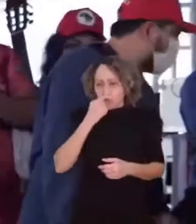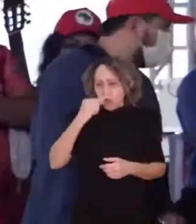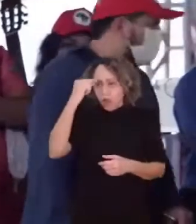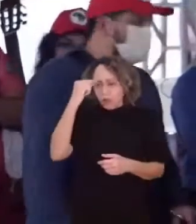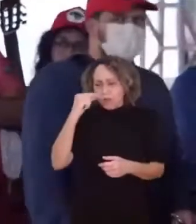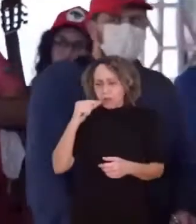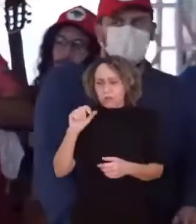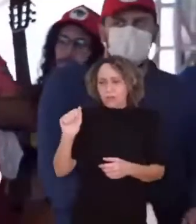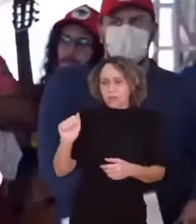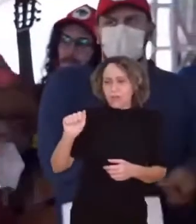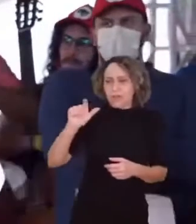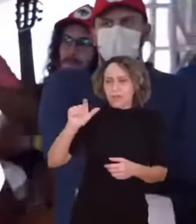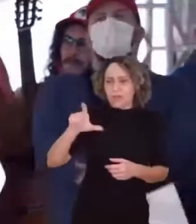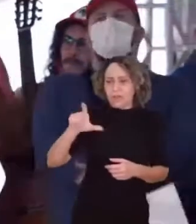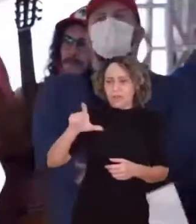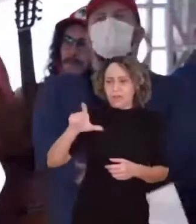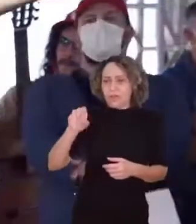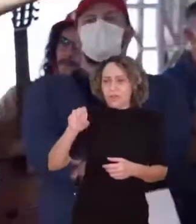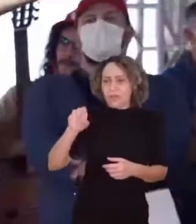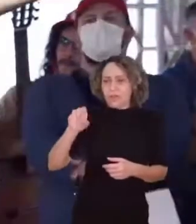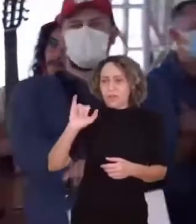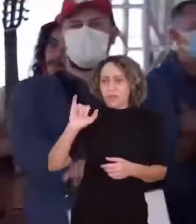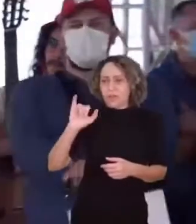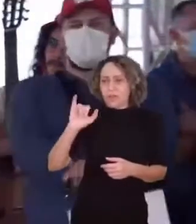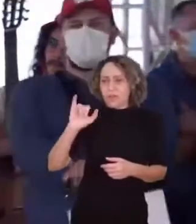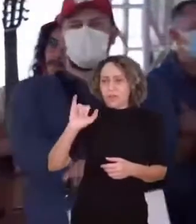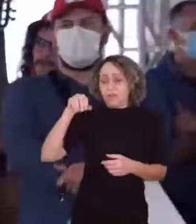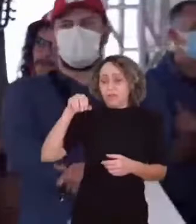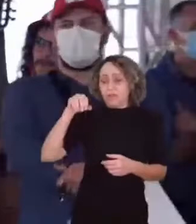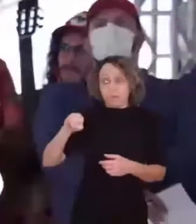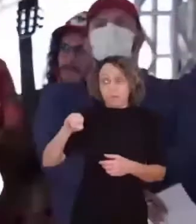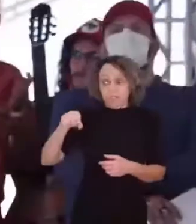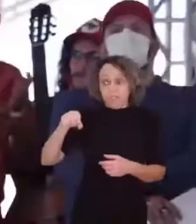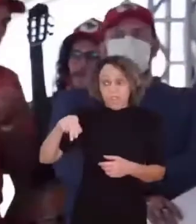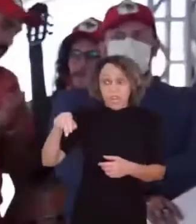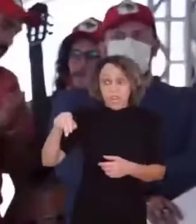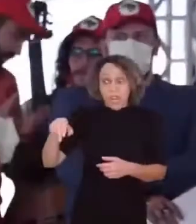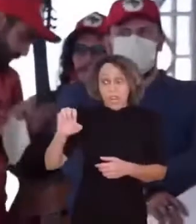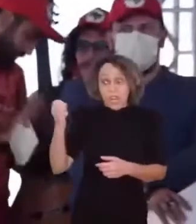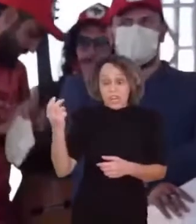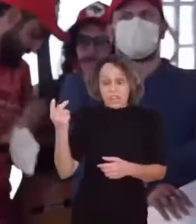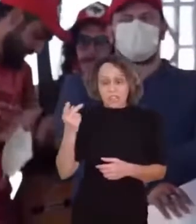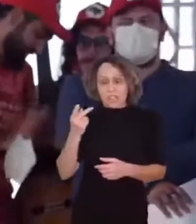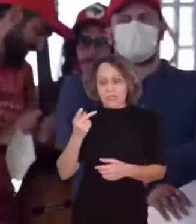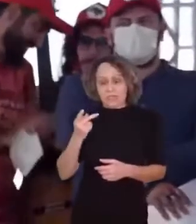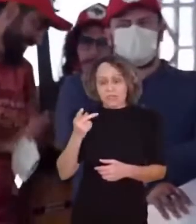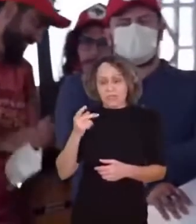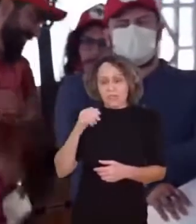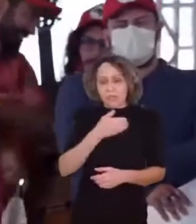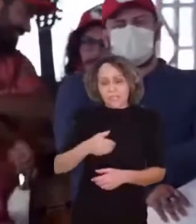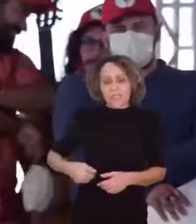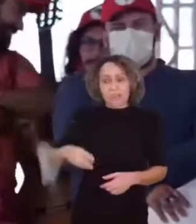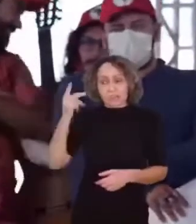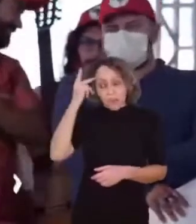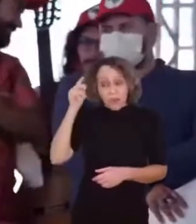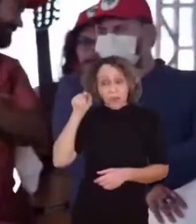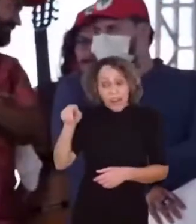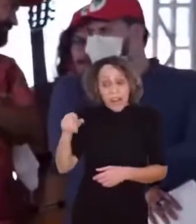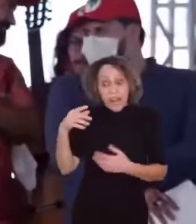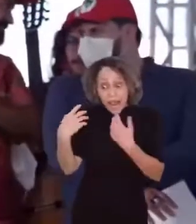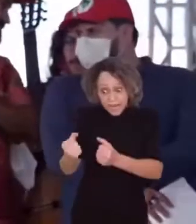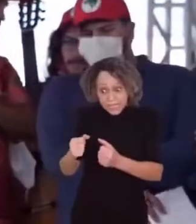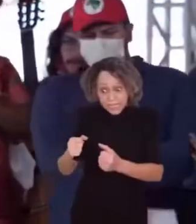é nosso, é dele. É ele que veio jogar no nosso time e, portanto, nós temos que receber de braços